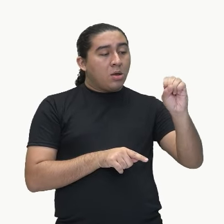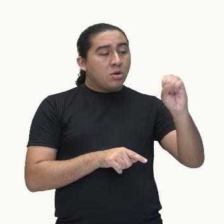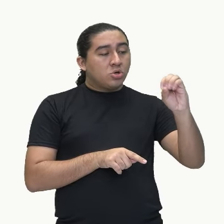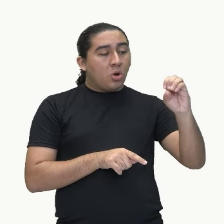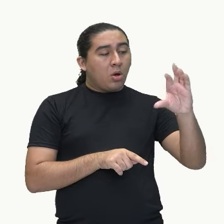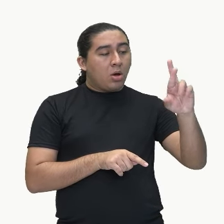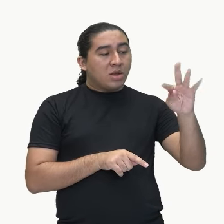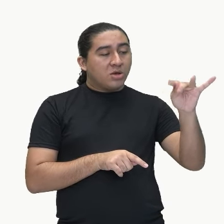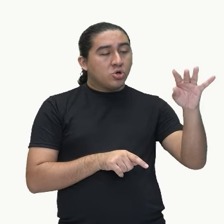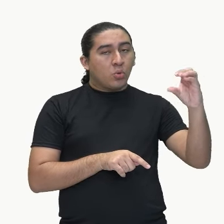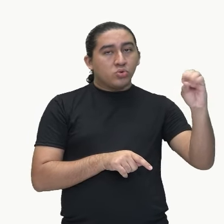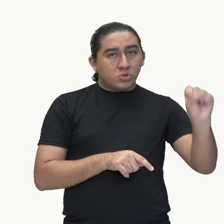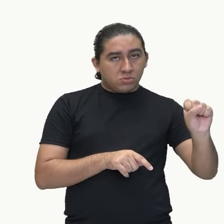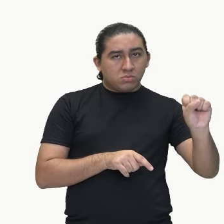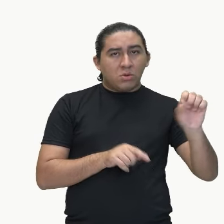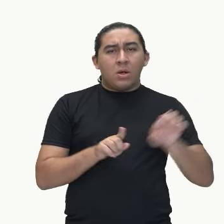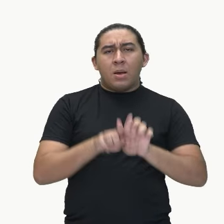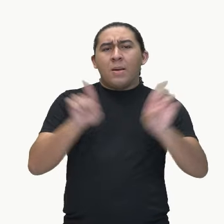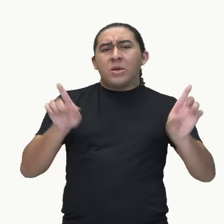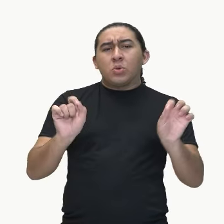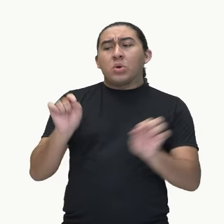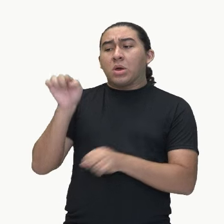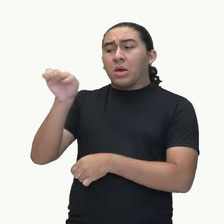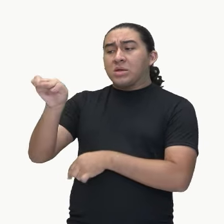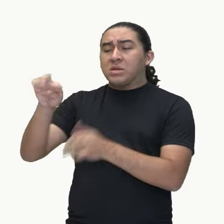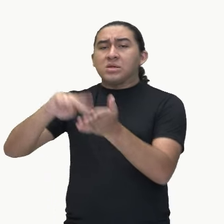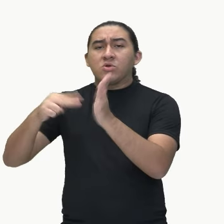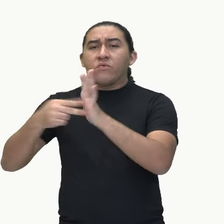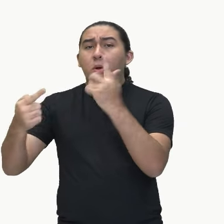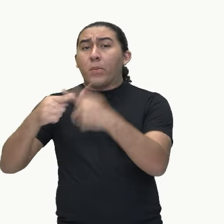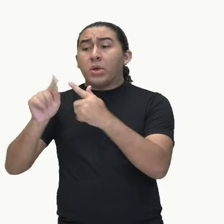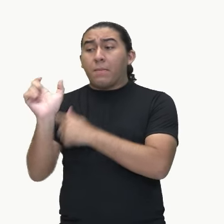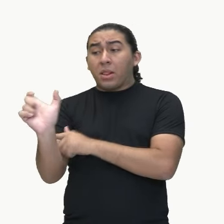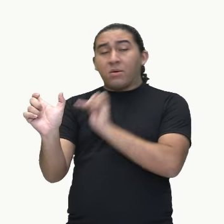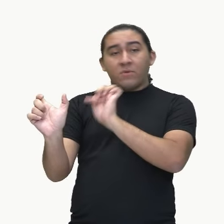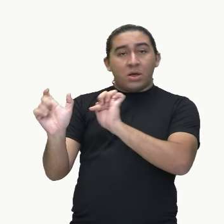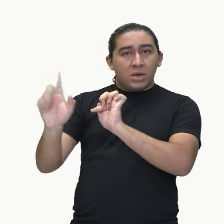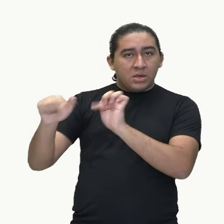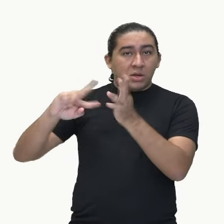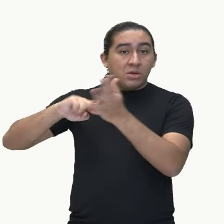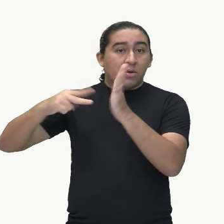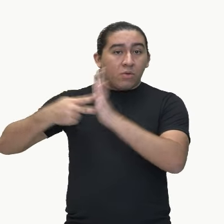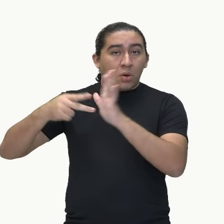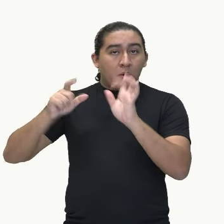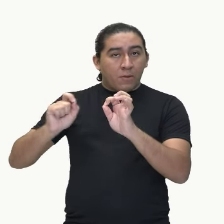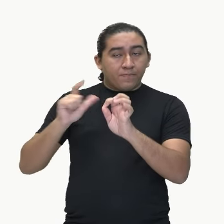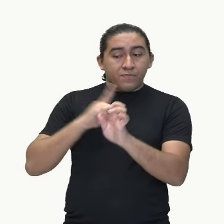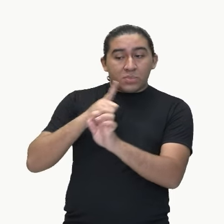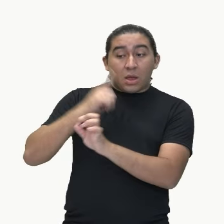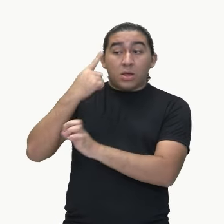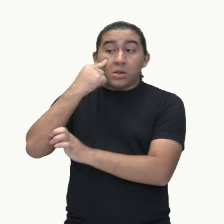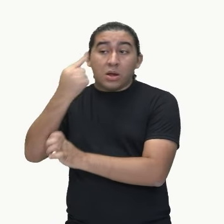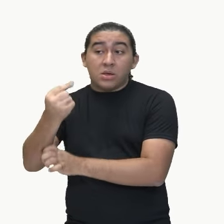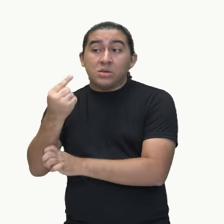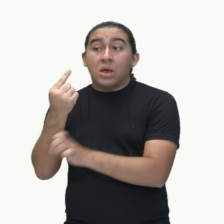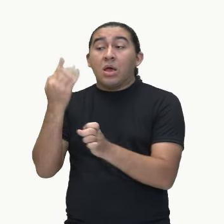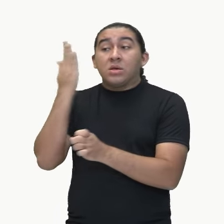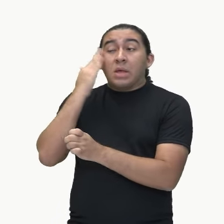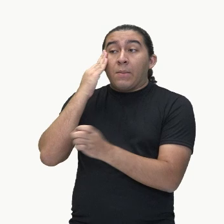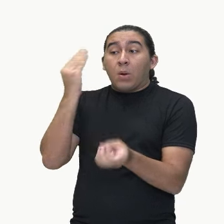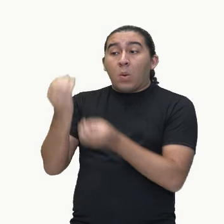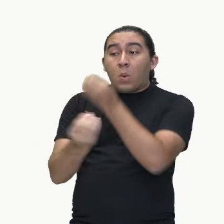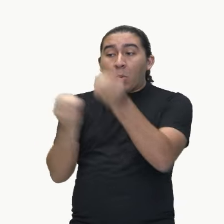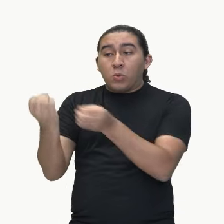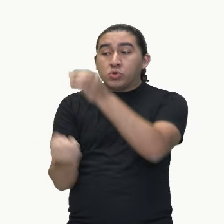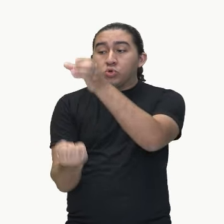pré-socráticos, tá? O que eles cosmológicos? Por quê? Porque eles buscam desvendar a origem